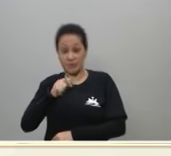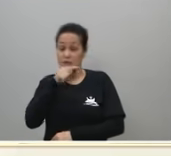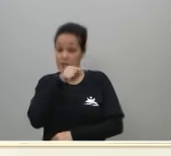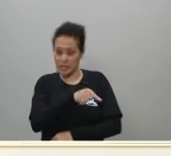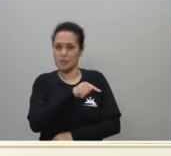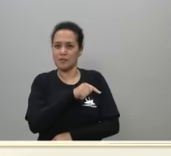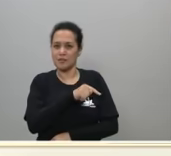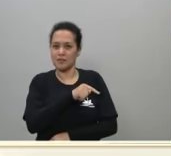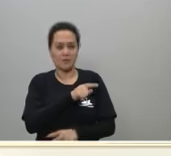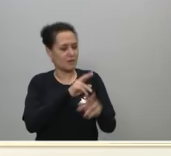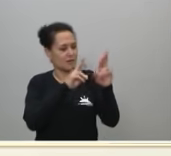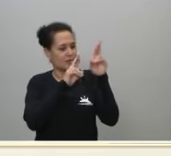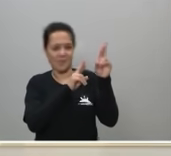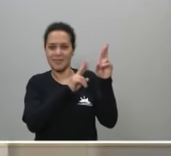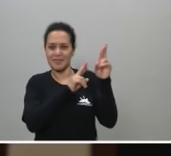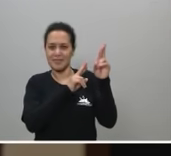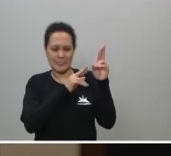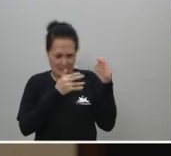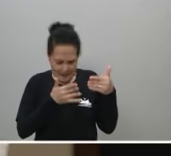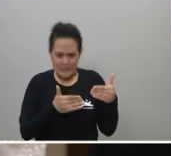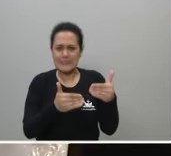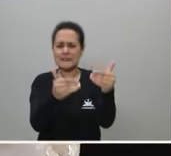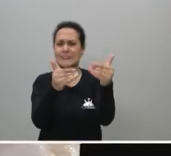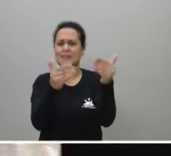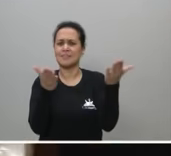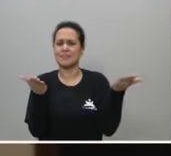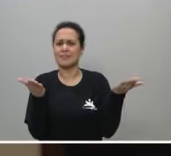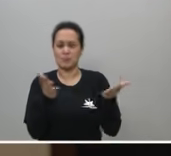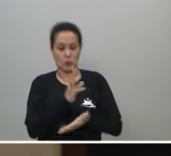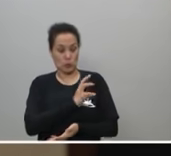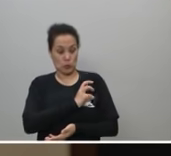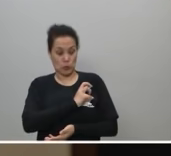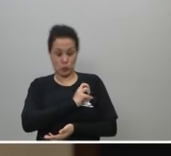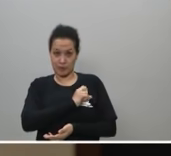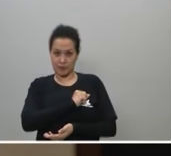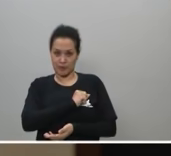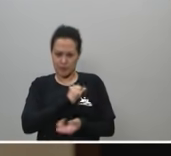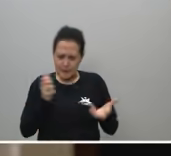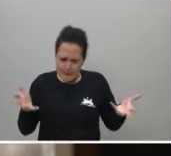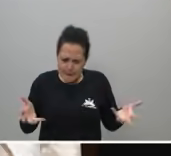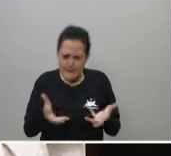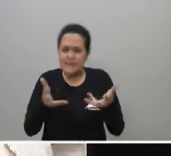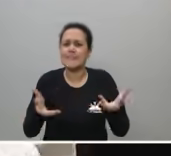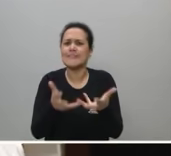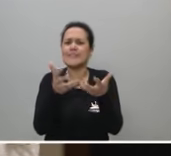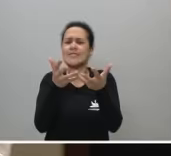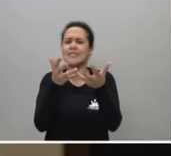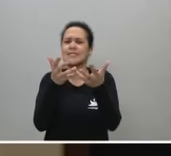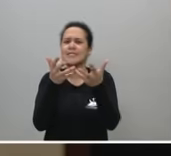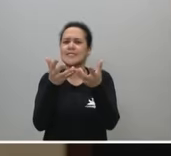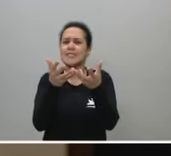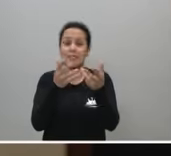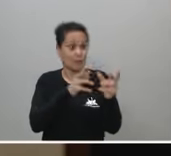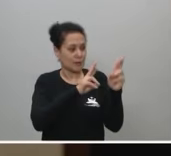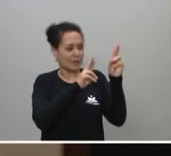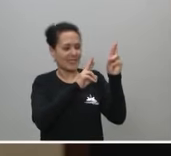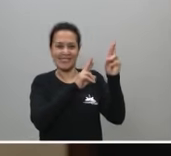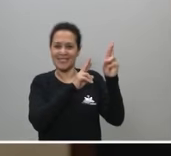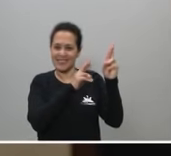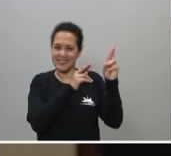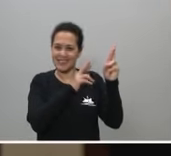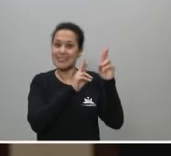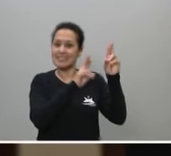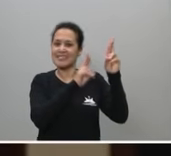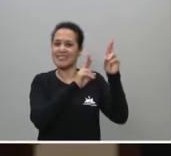estimula a esperança, o amor estimula a esperança, o fazer o bem estimula. Não estou dizendo